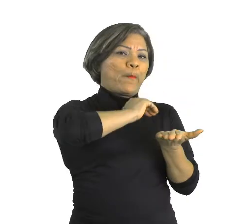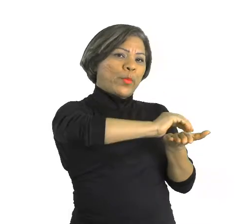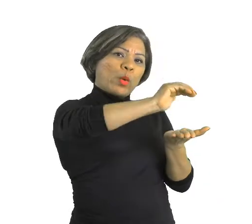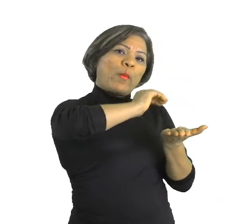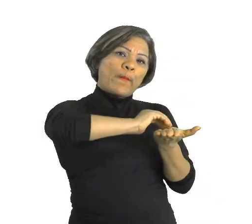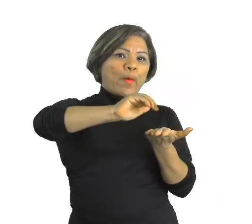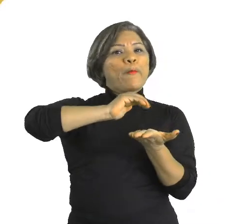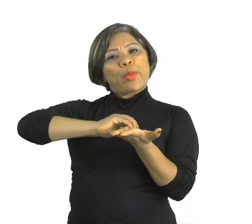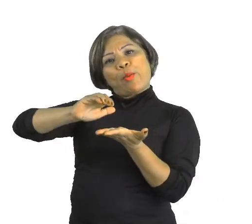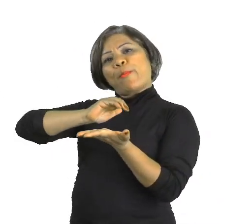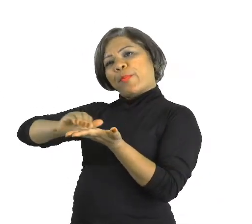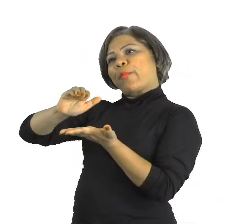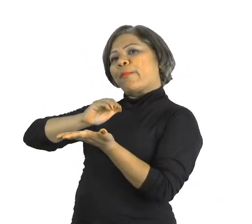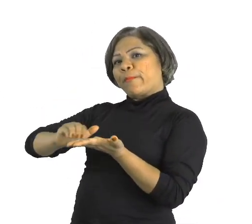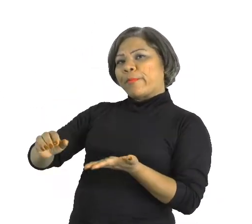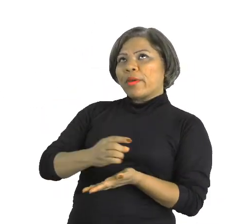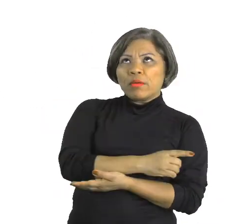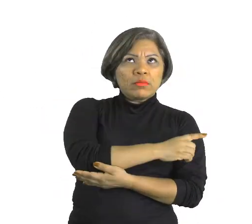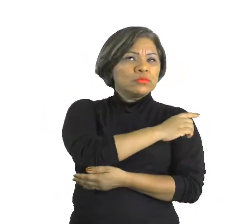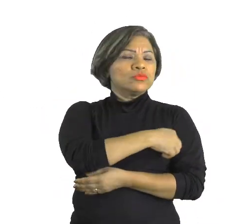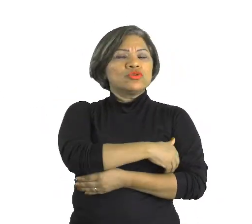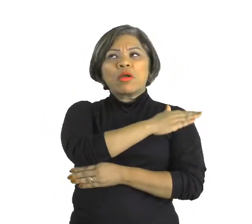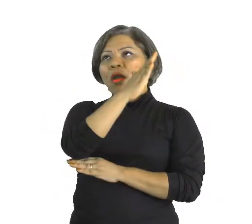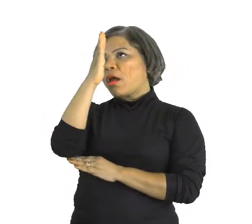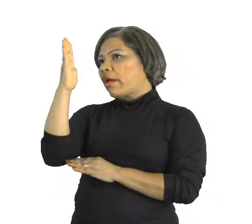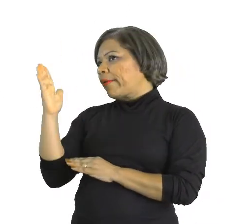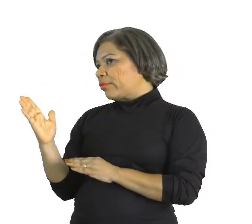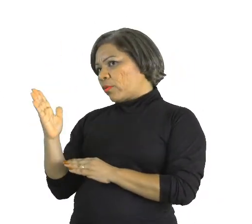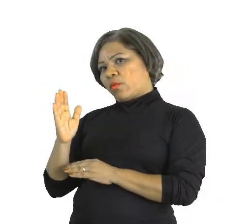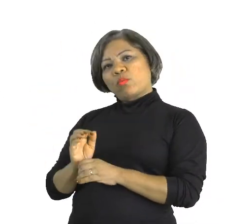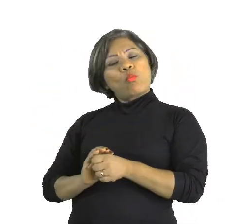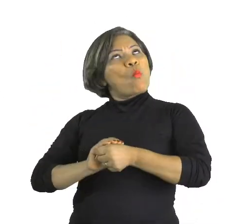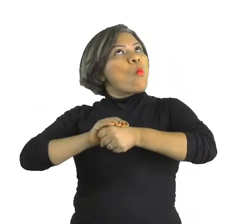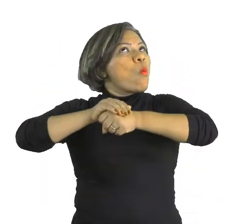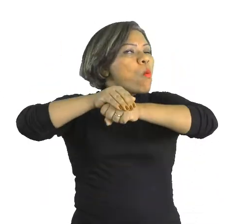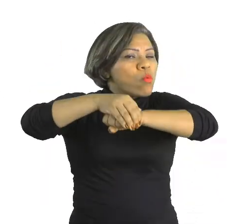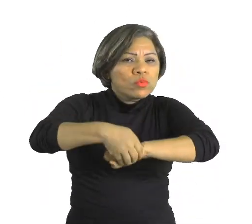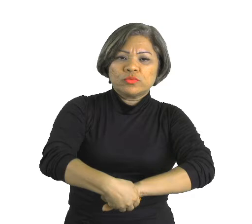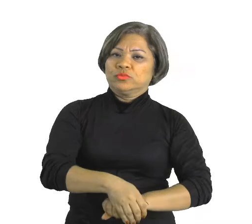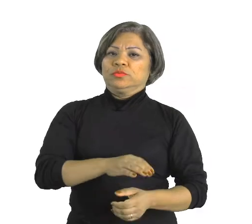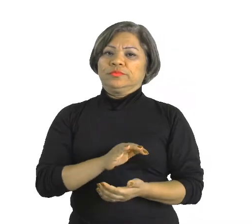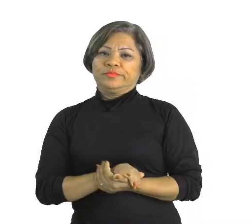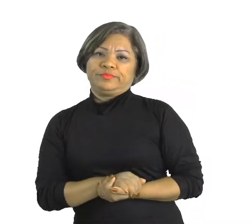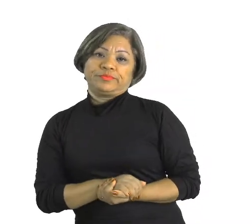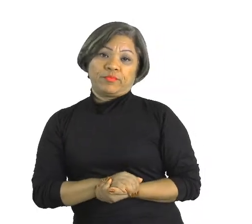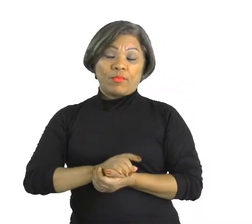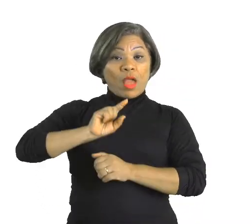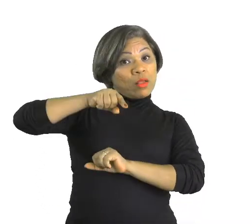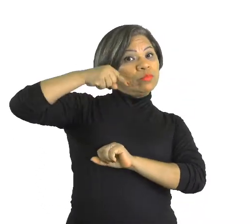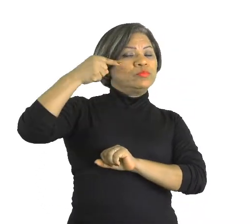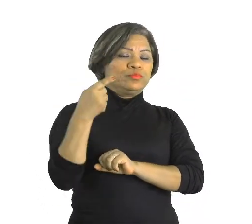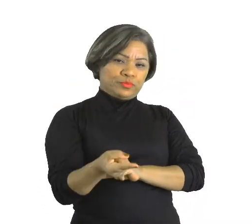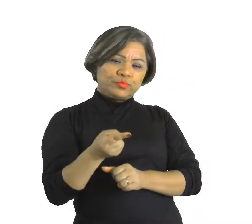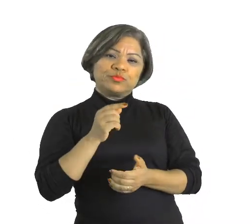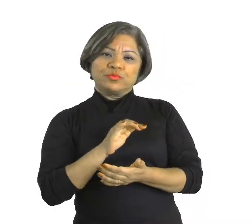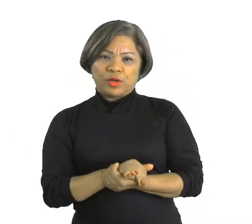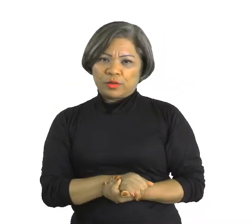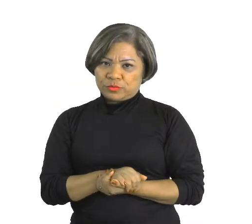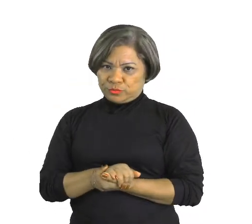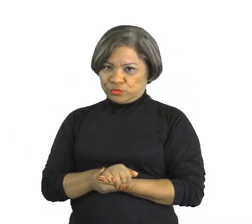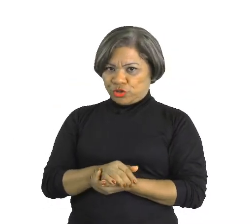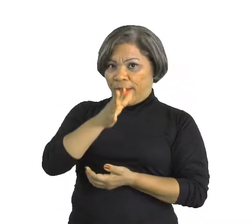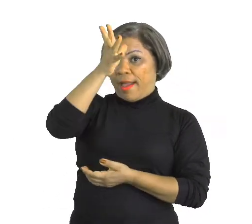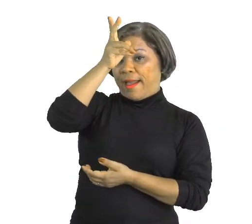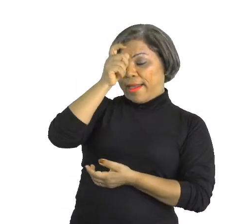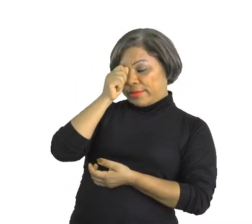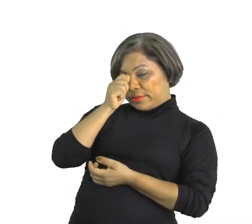noite inteira. No dia seguinte, Pipoca resolveu conhecer seus fabulosos